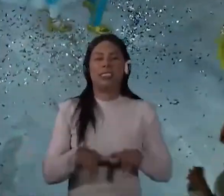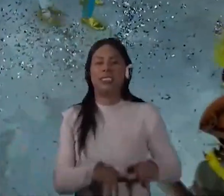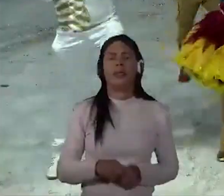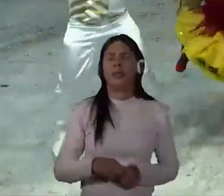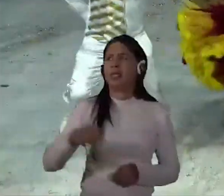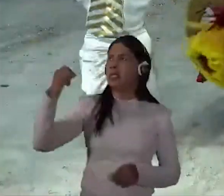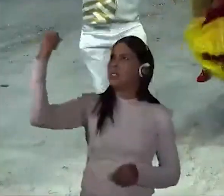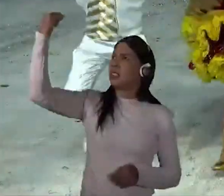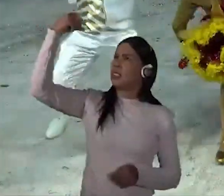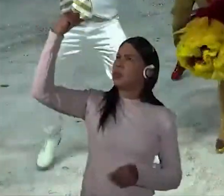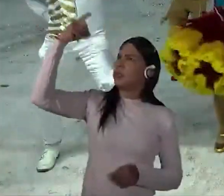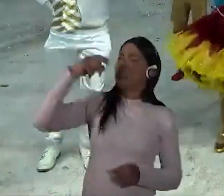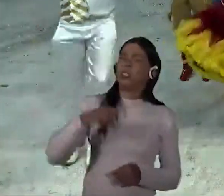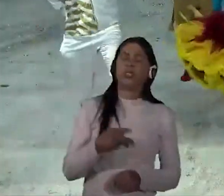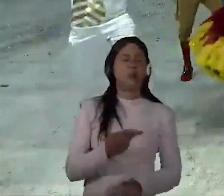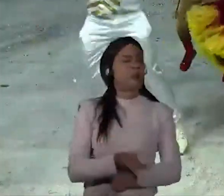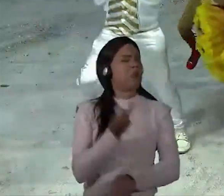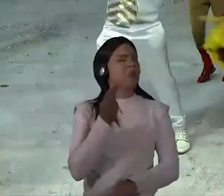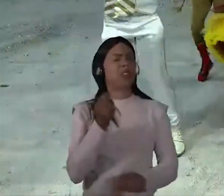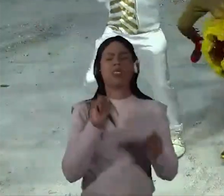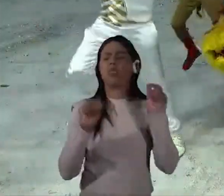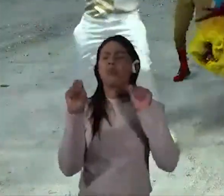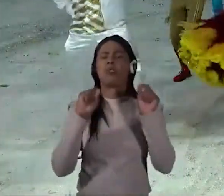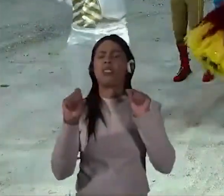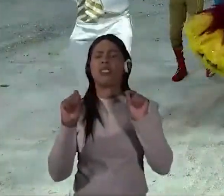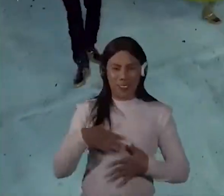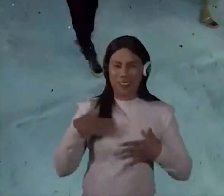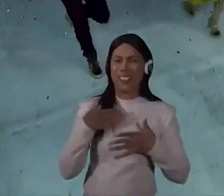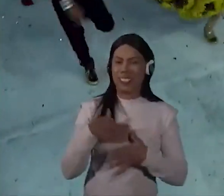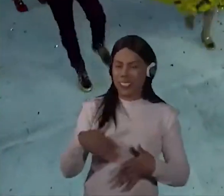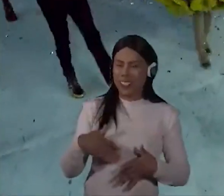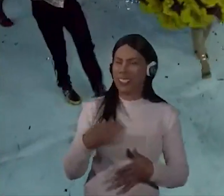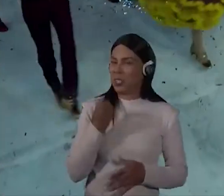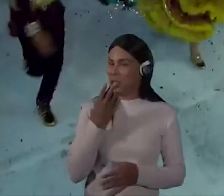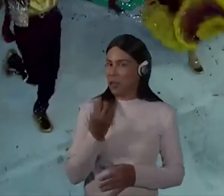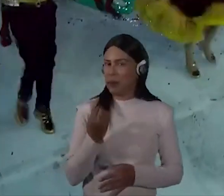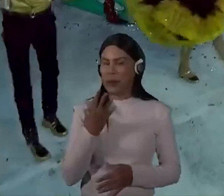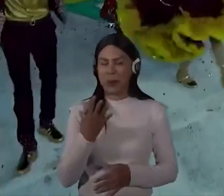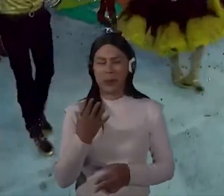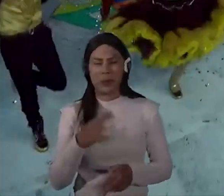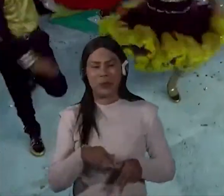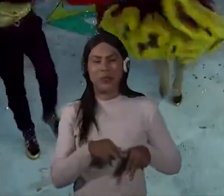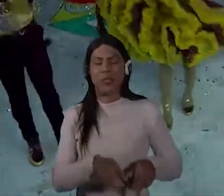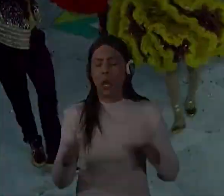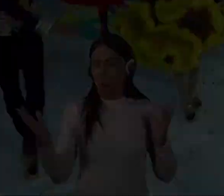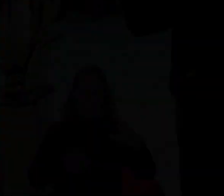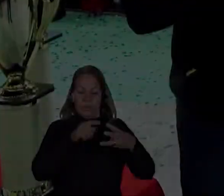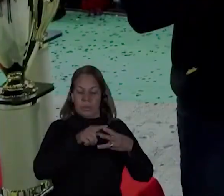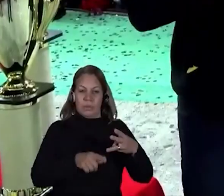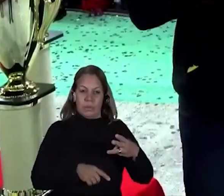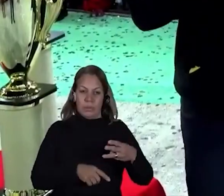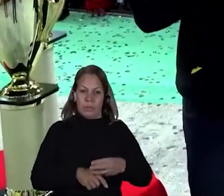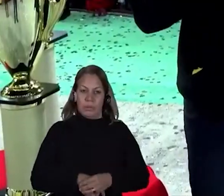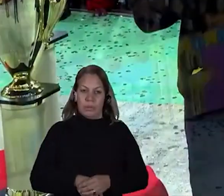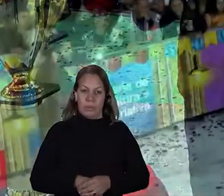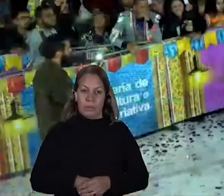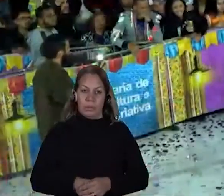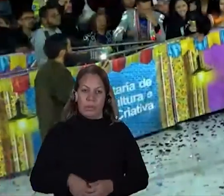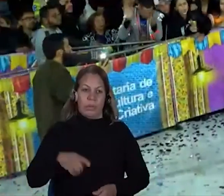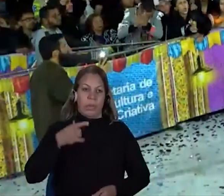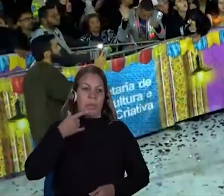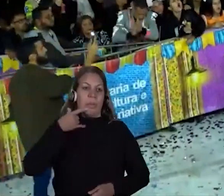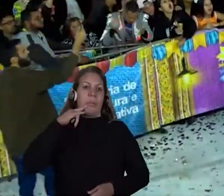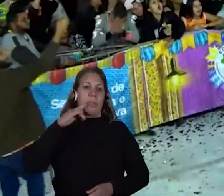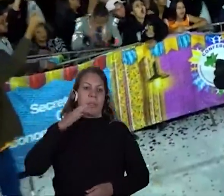Ixi Maria! Tá bonito, minha Junina! Bota pra quebrar, Junina! Terceira colocada! Pinga